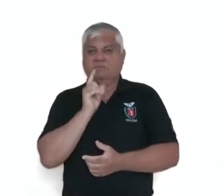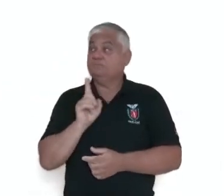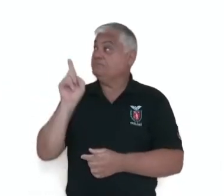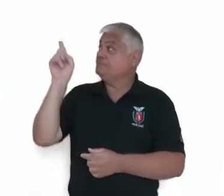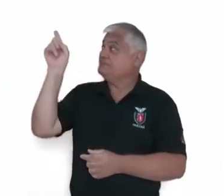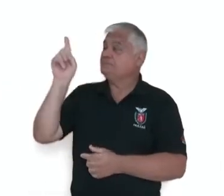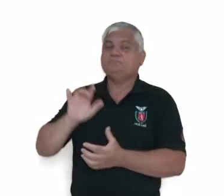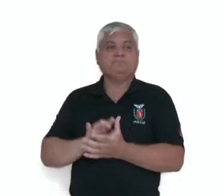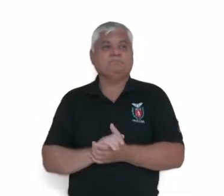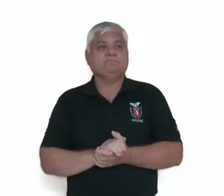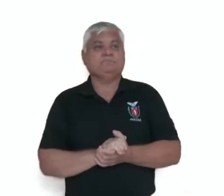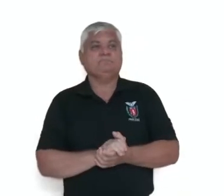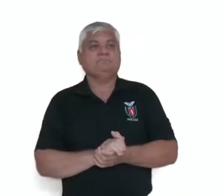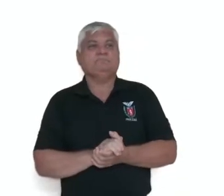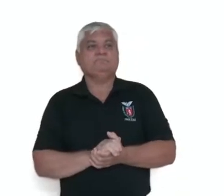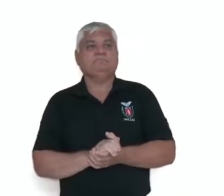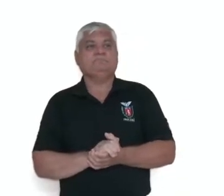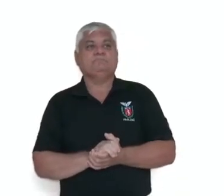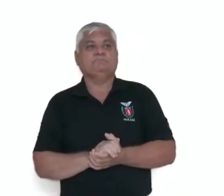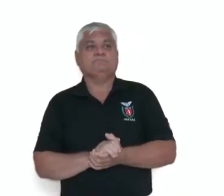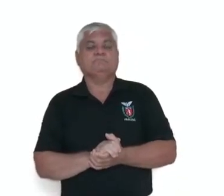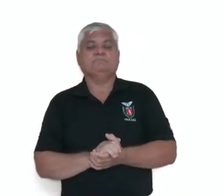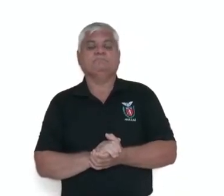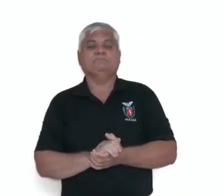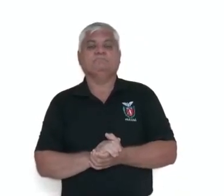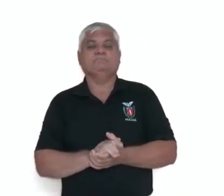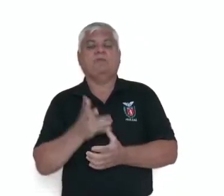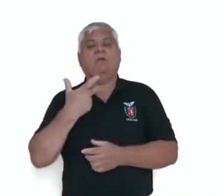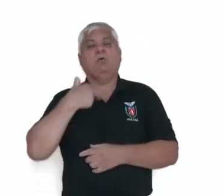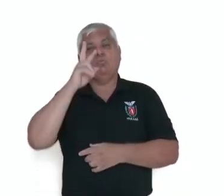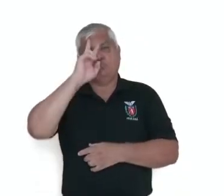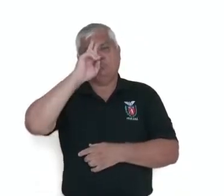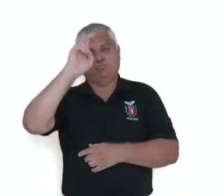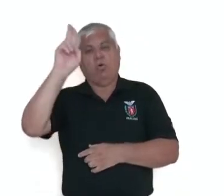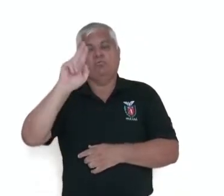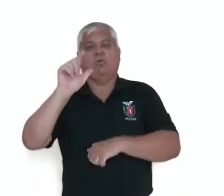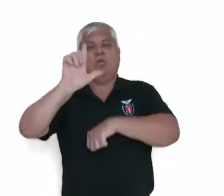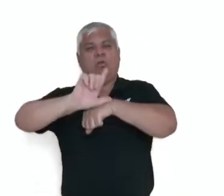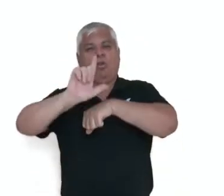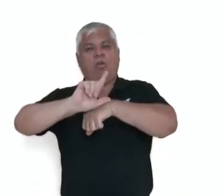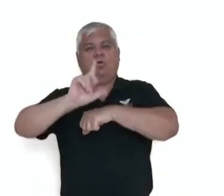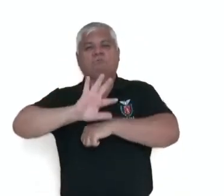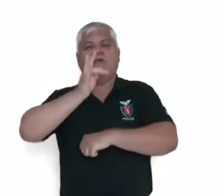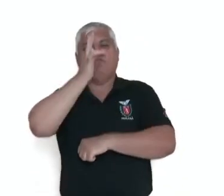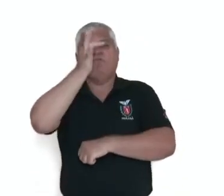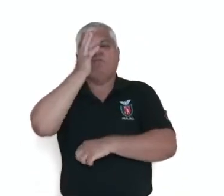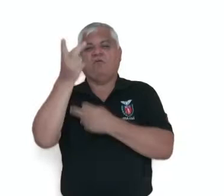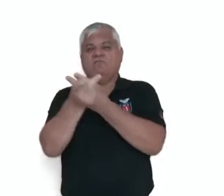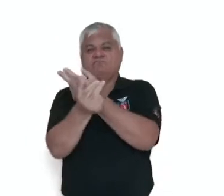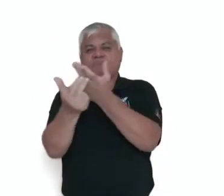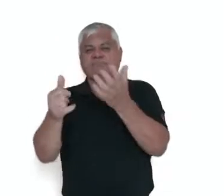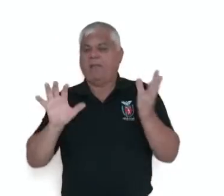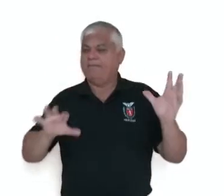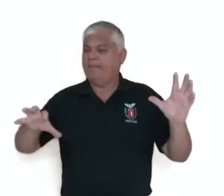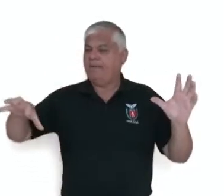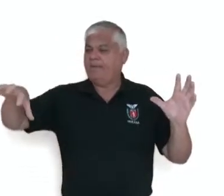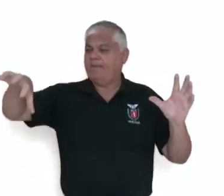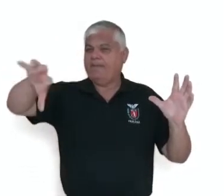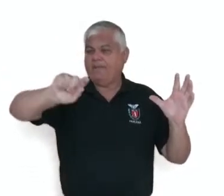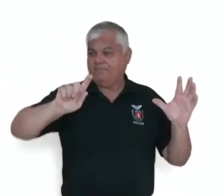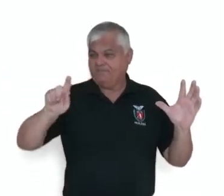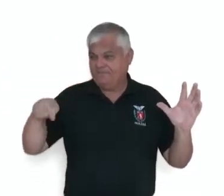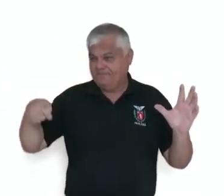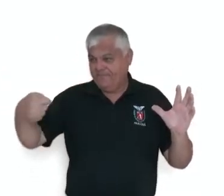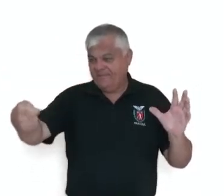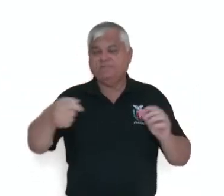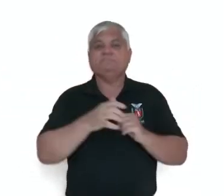ó. O dono de uma rede de floricultura mantém registrado cada tipo de ornamento vendido em 3 de suas